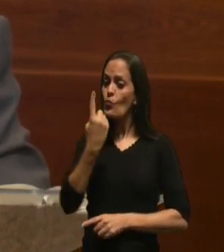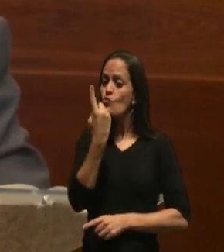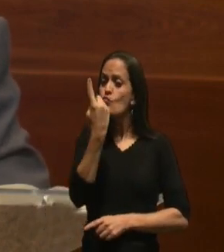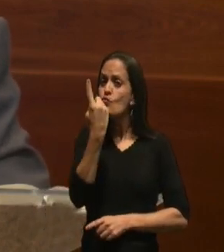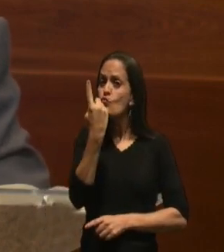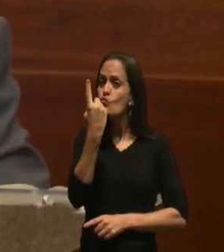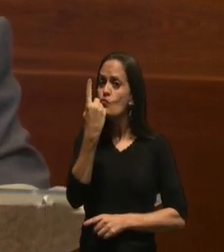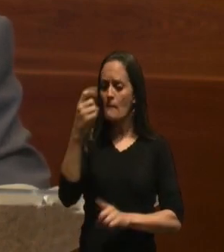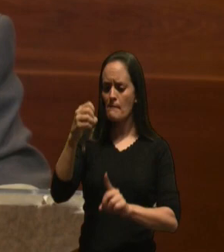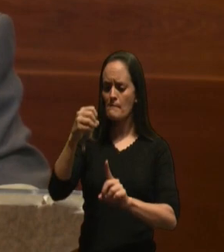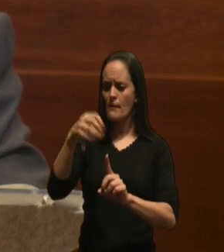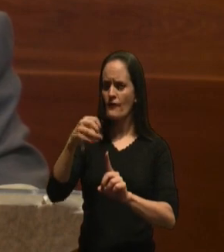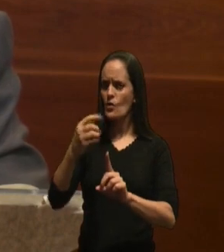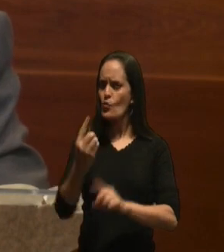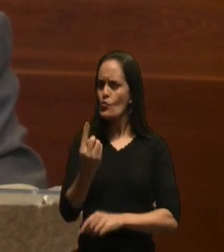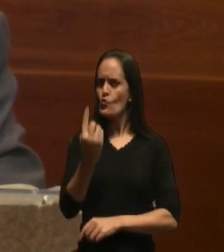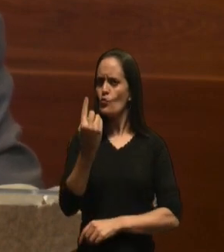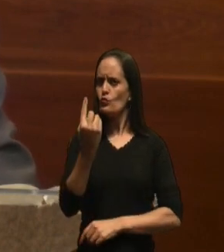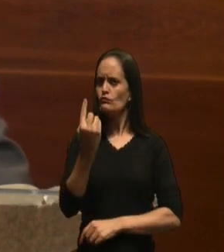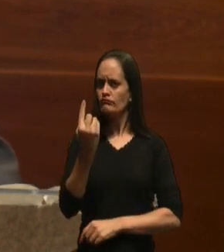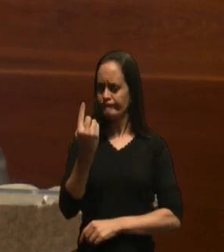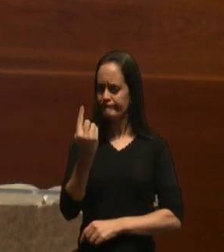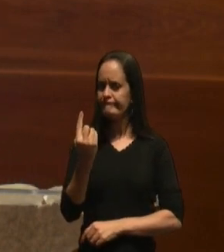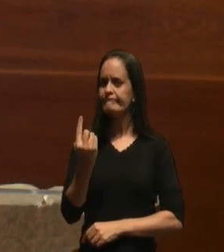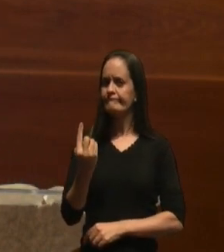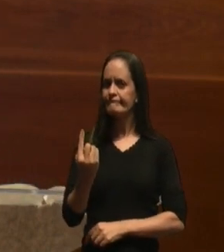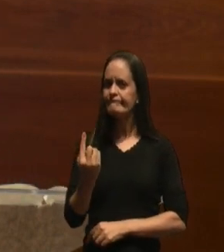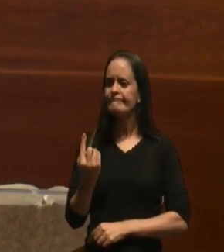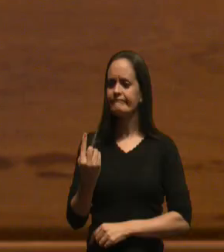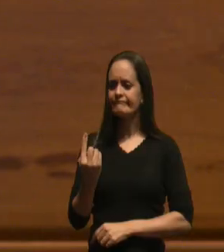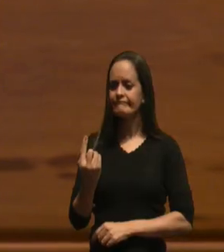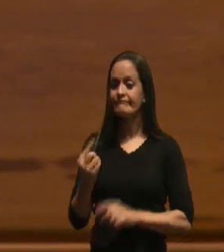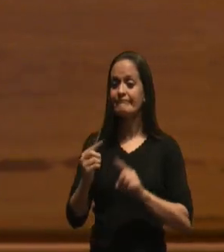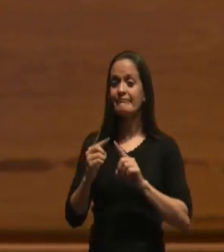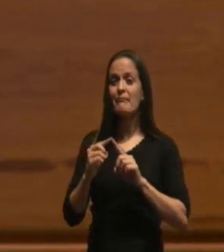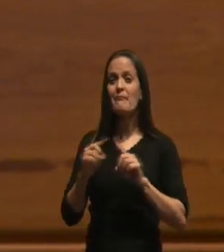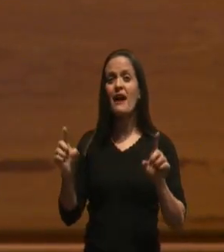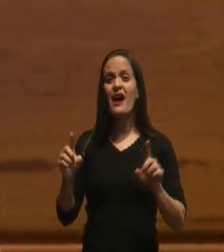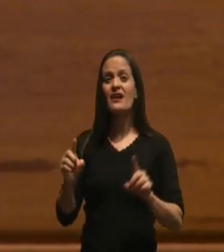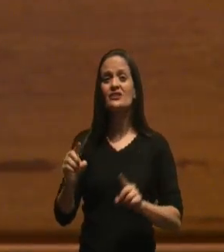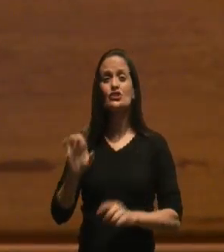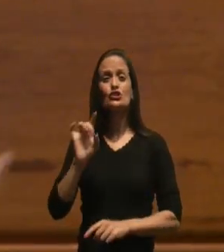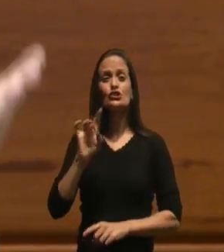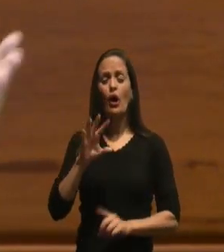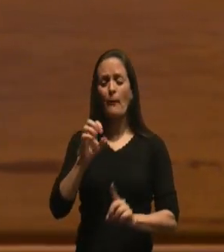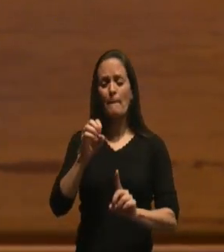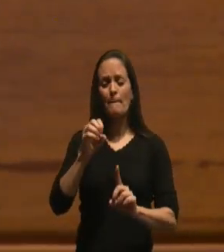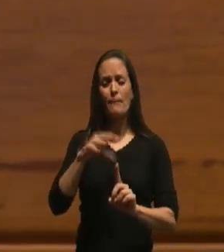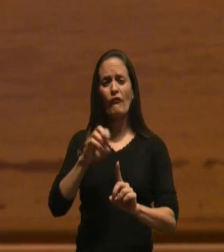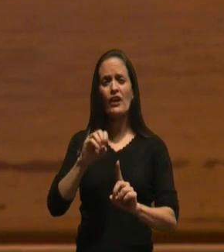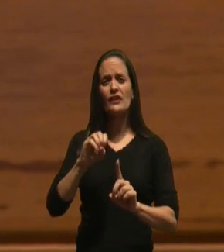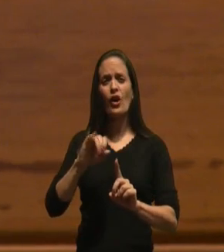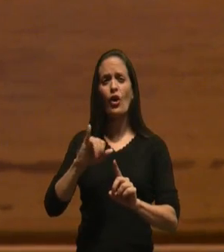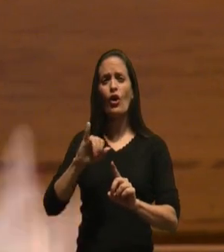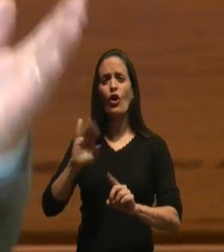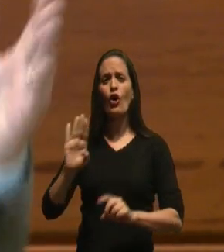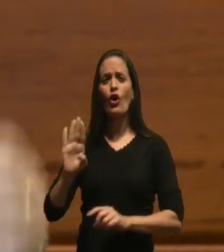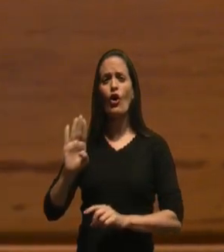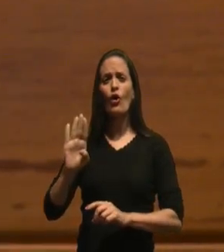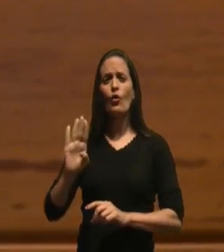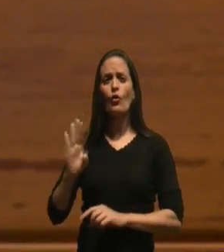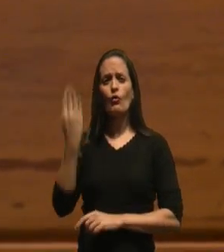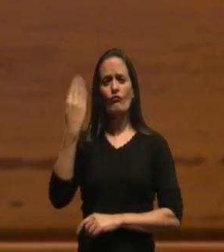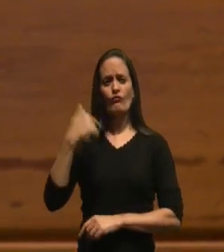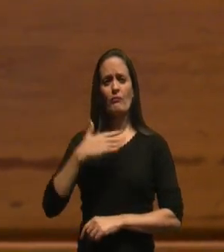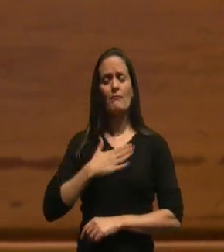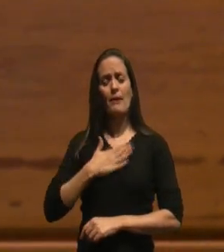um profeta aí, no entanto, ele só profetiza contra mim aquilo que é mal, ele só fala de mim. Ele só fala